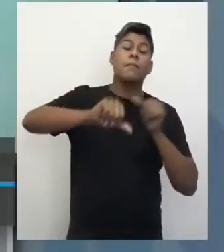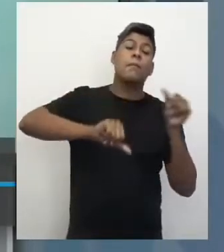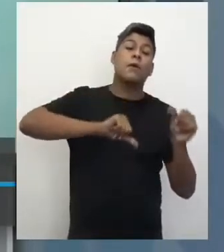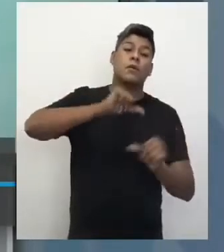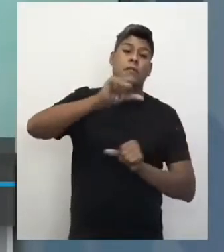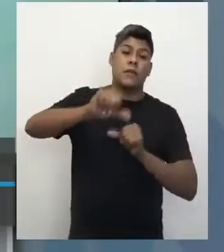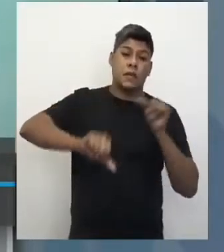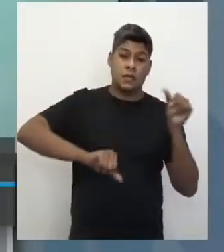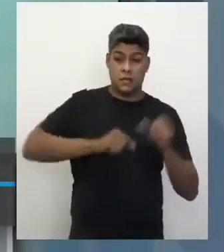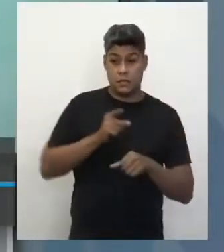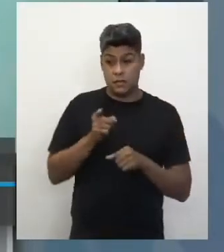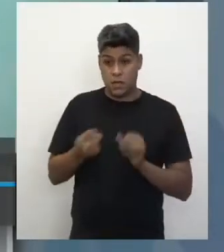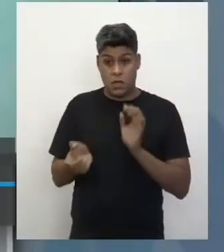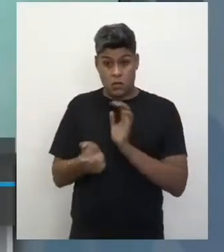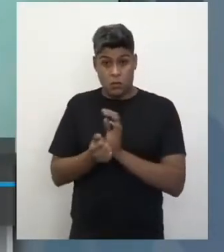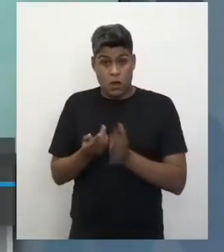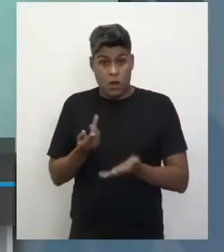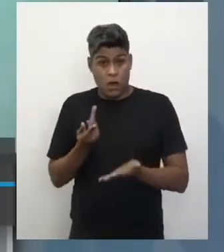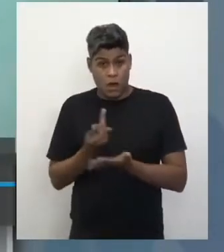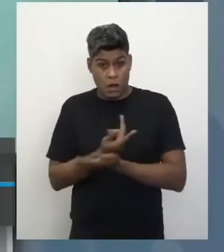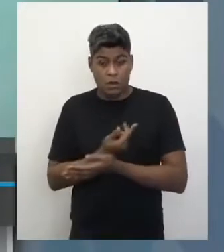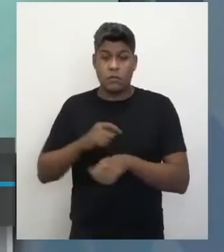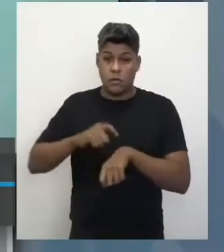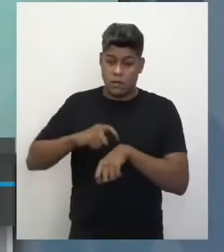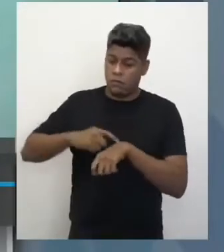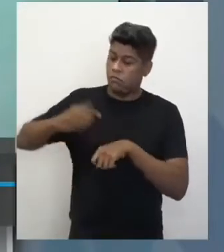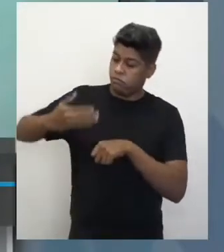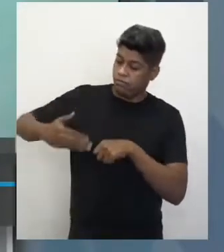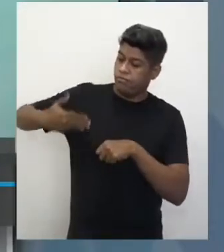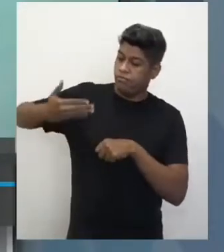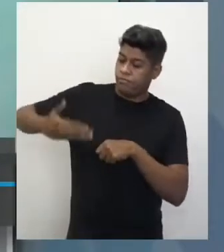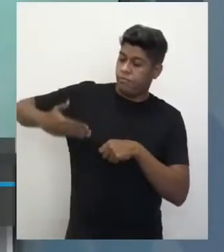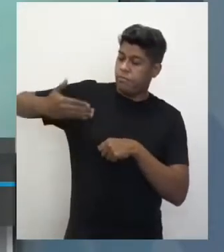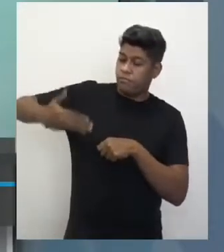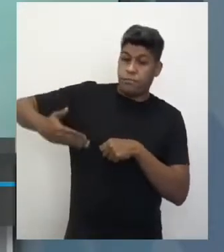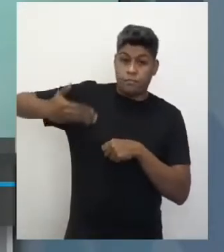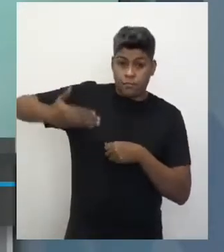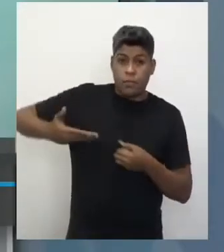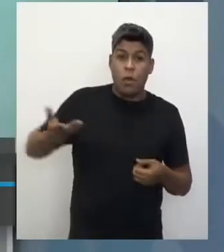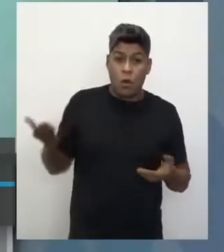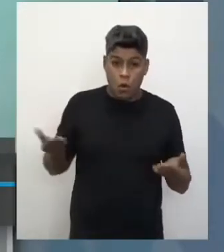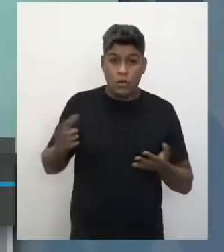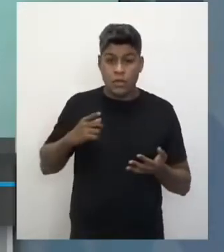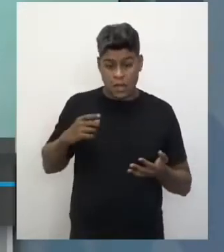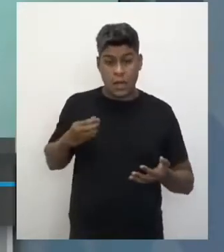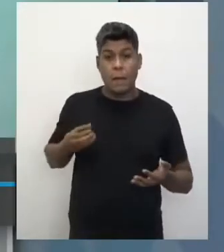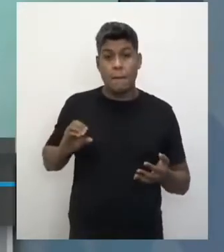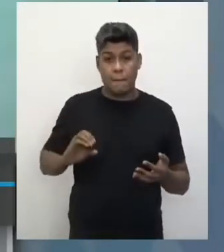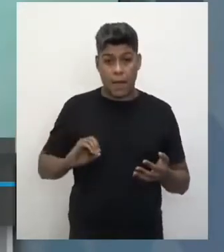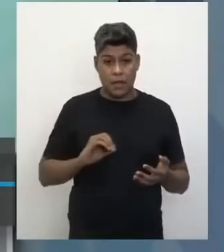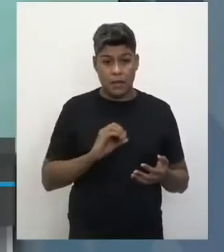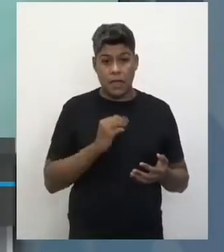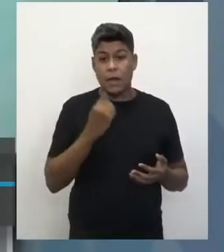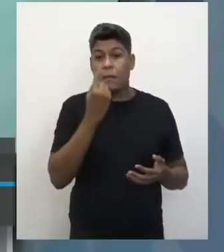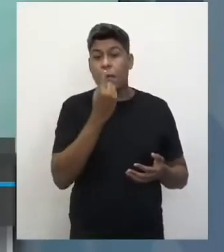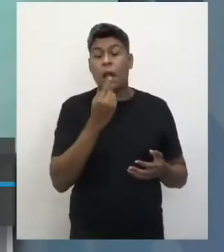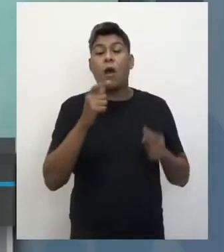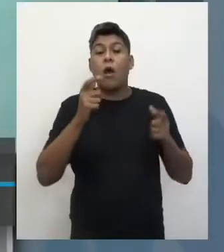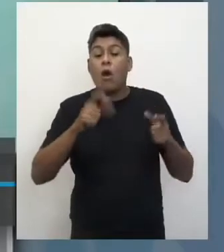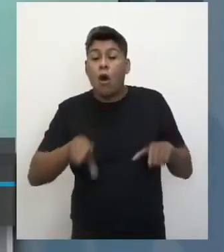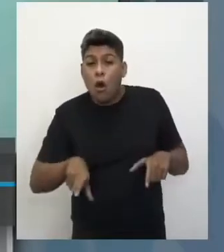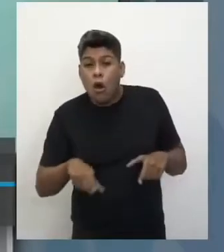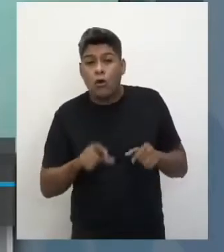essa espécie vai sofrendo ao longo do tempo. Por exemplo, a gente tem hoje bactérias que vivem na boca de vulcão,